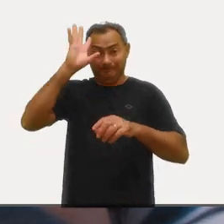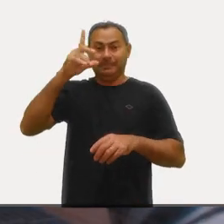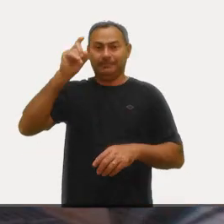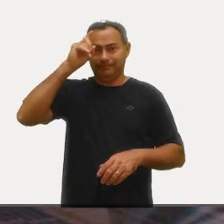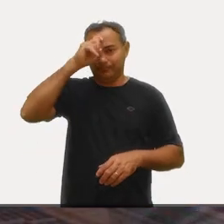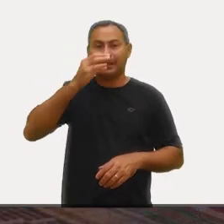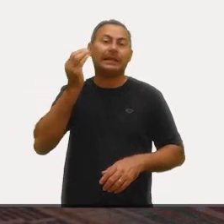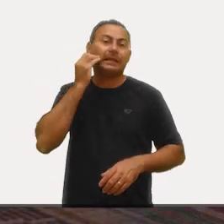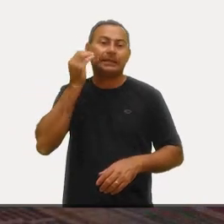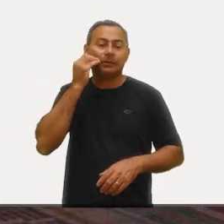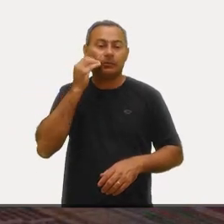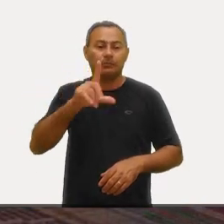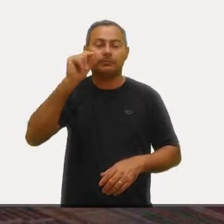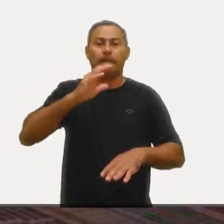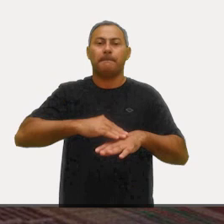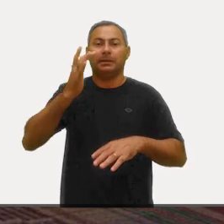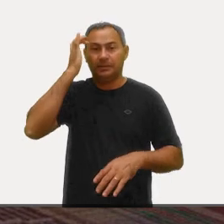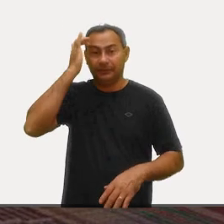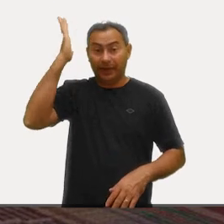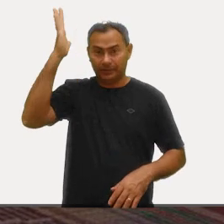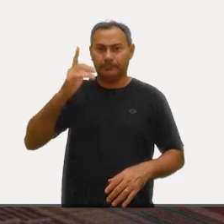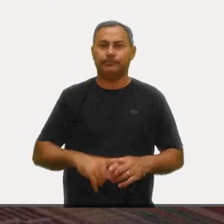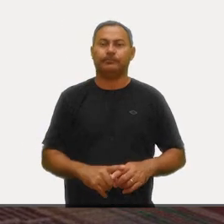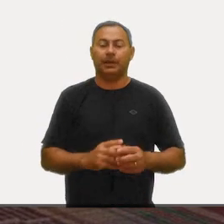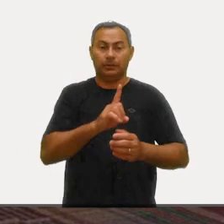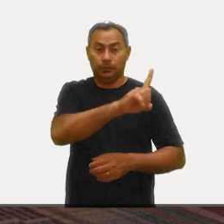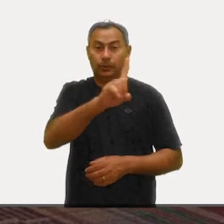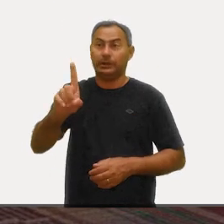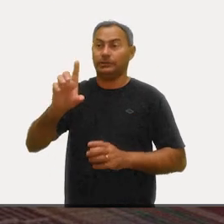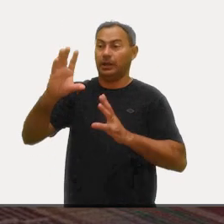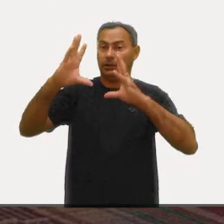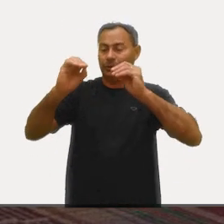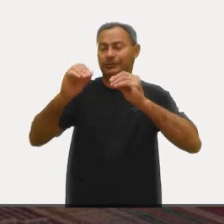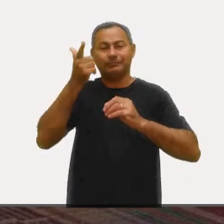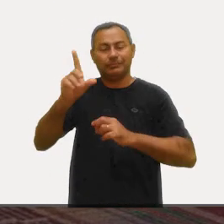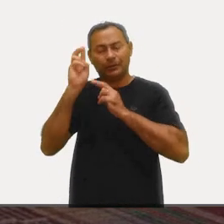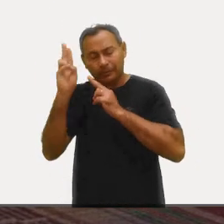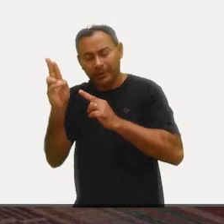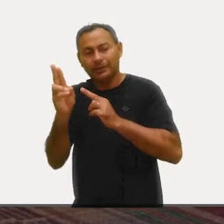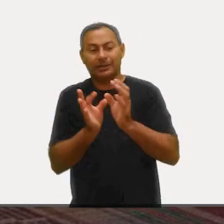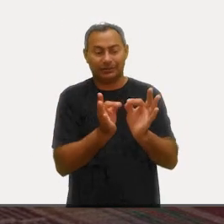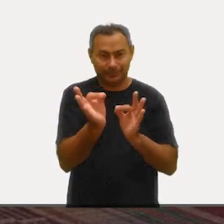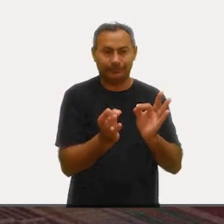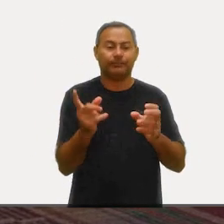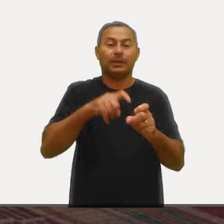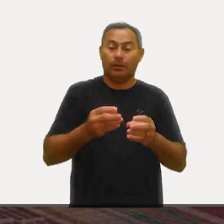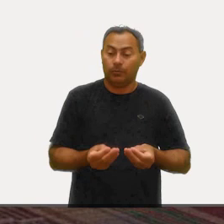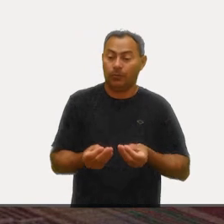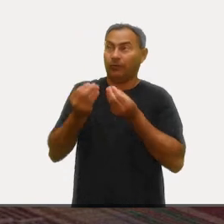vida. Ele tentou a alternativa mais fácil, mas durante a noite ele não conseguiu dormir e resolveu a